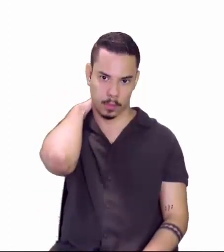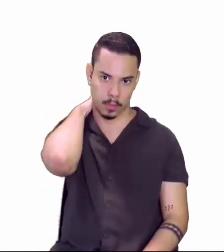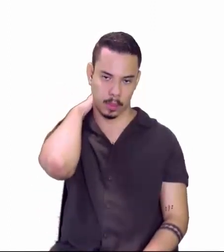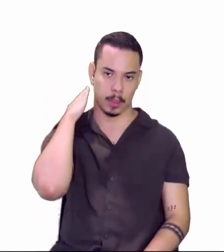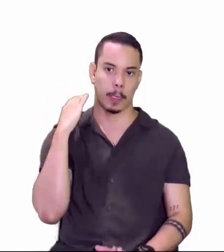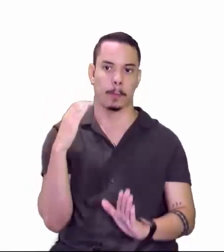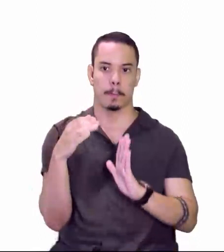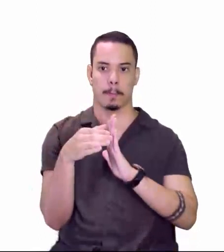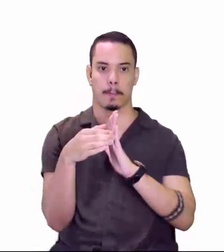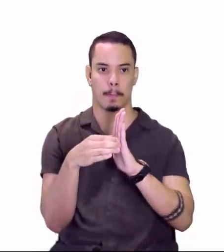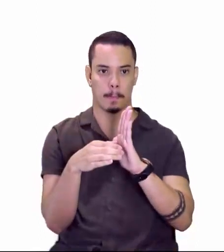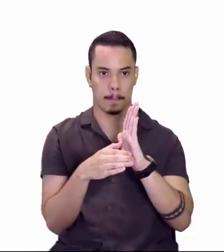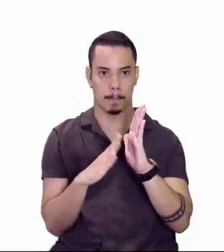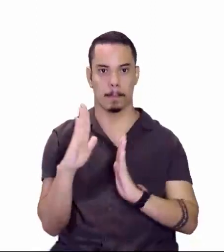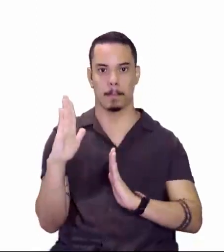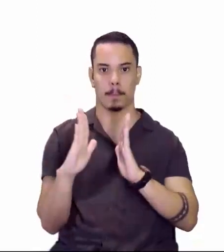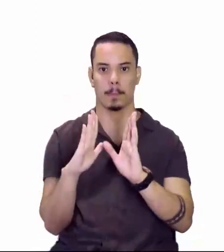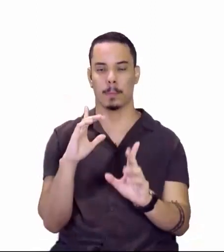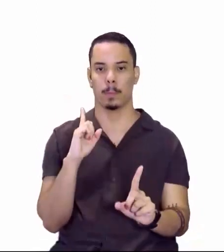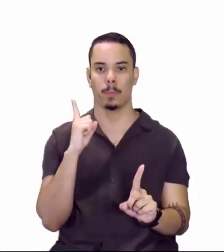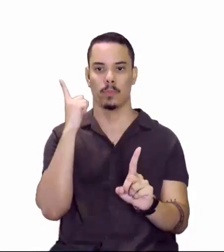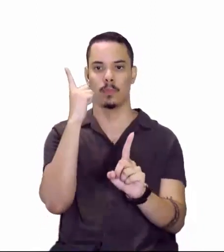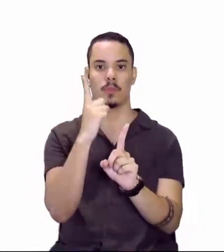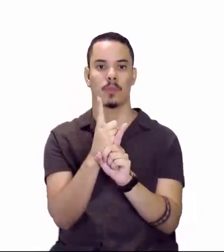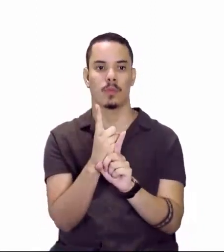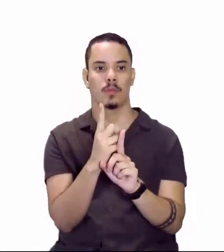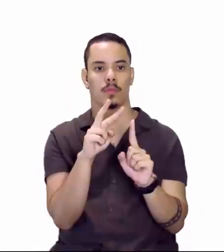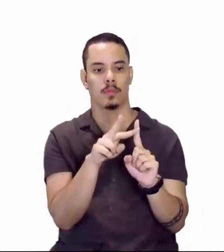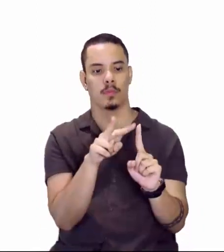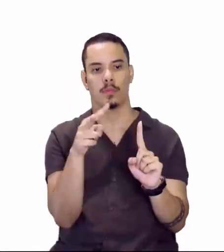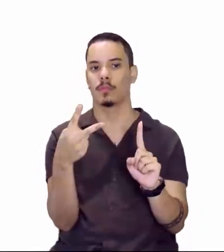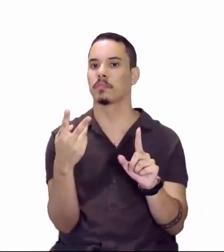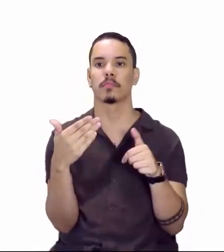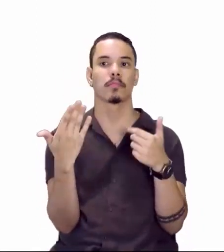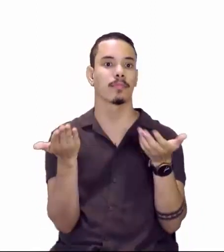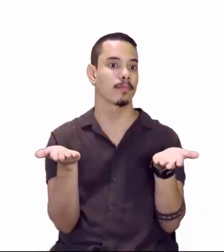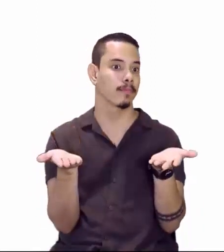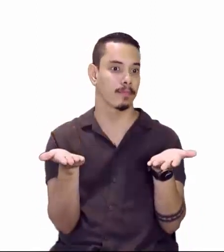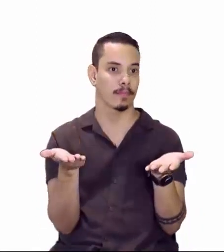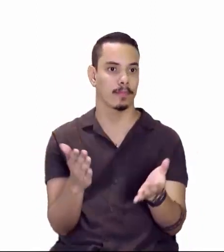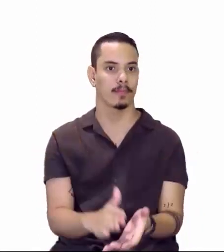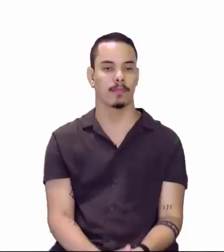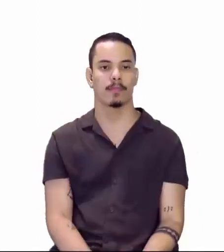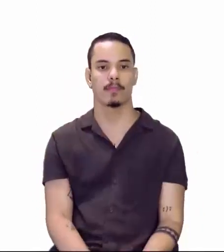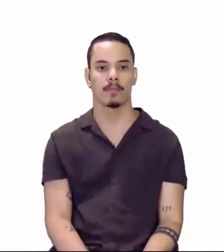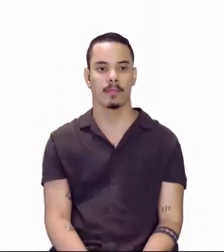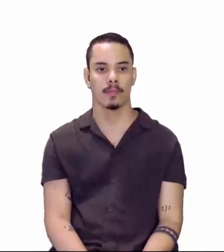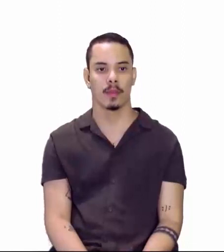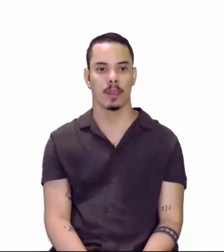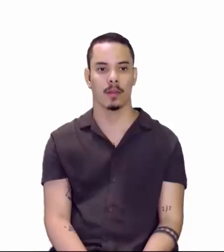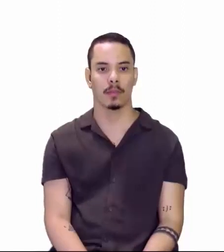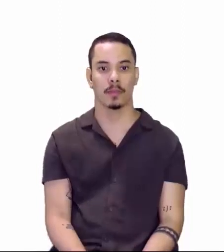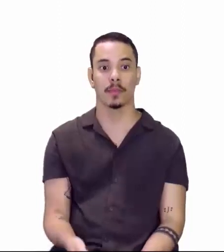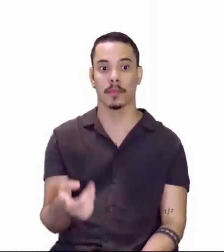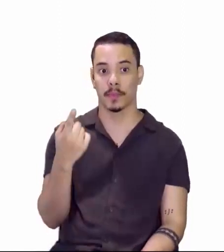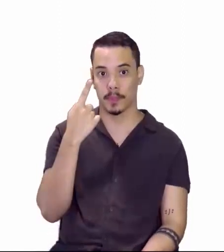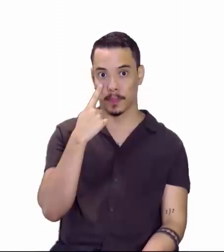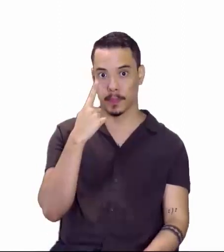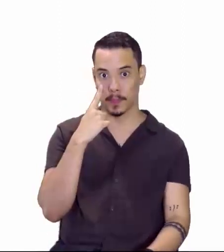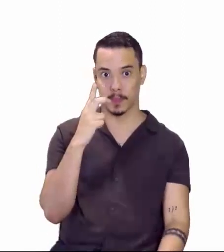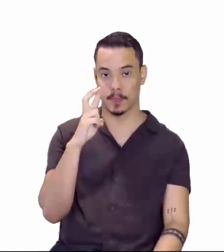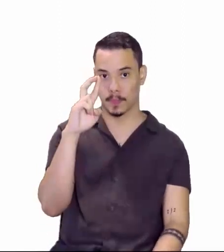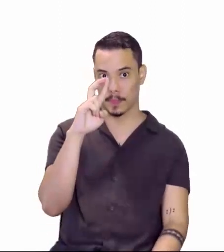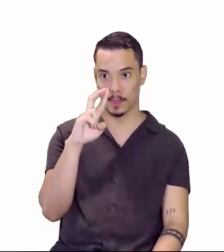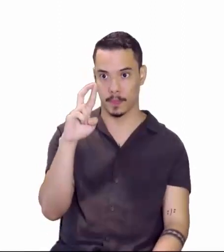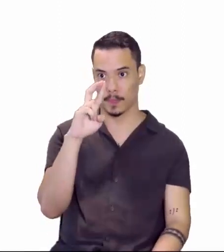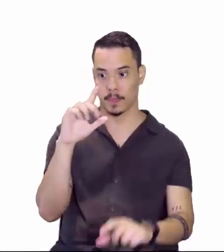em que se encontra esse elemento químico são respectivamente. Você observando o